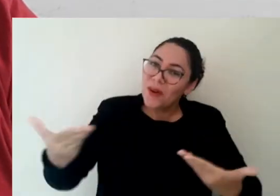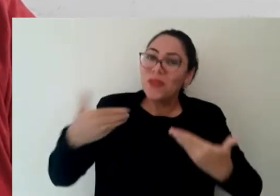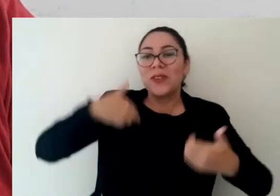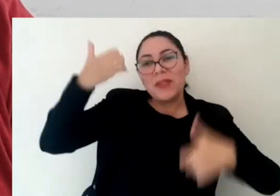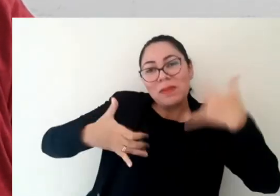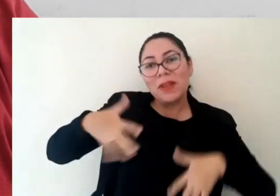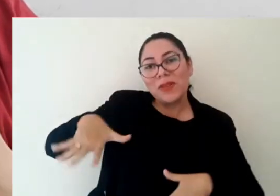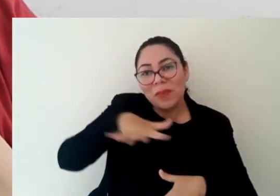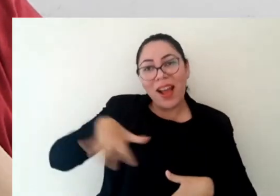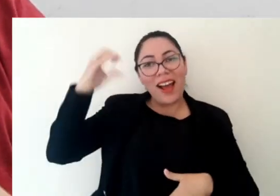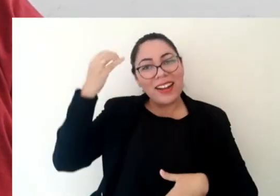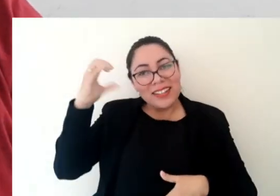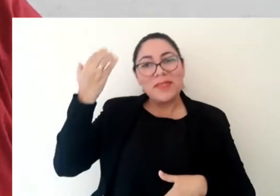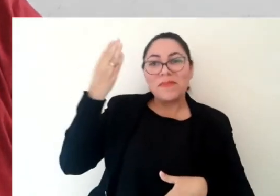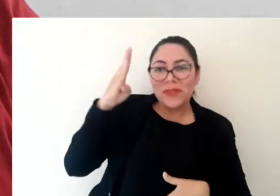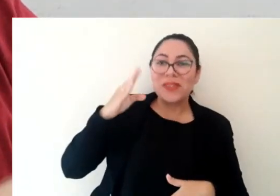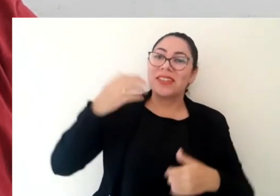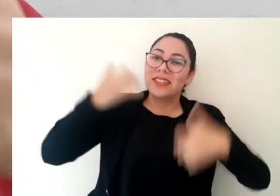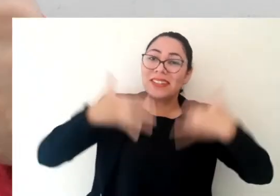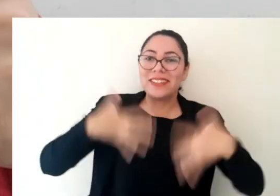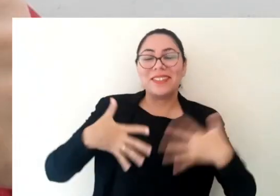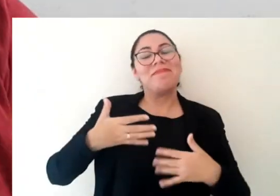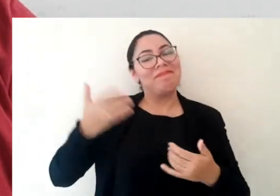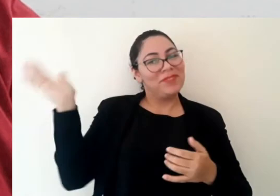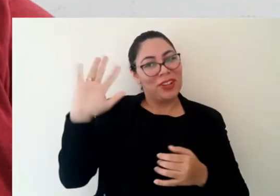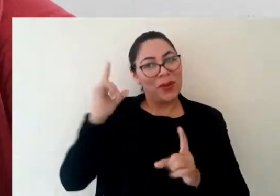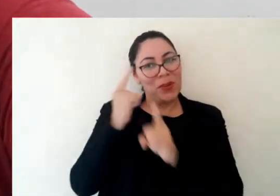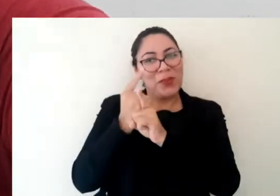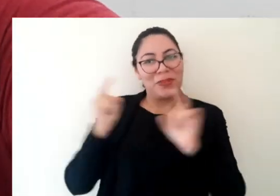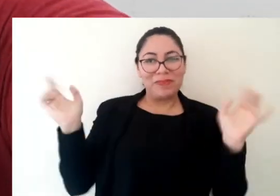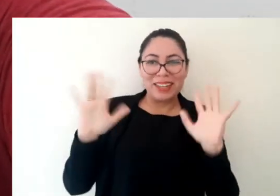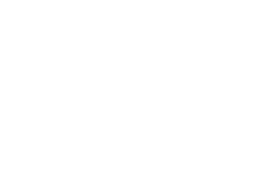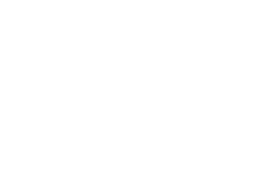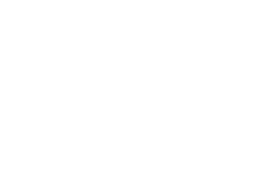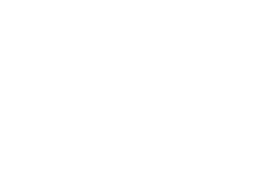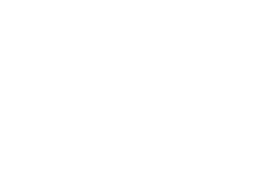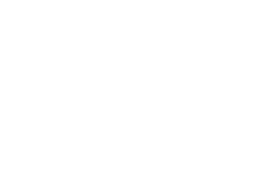mais um pouquinho de ciências, tá? Então continuem com a gente e até a próxima. Valeu!